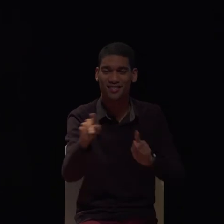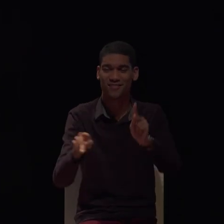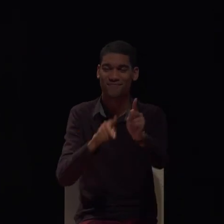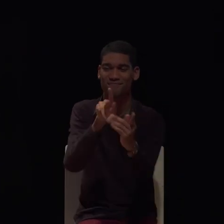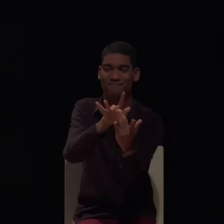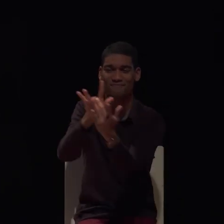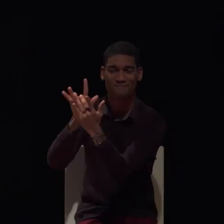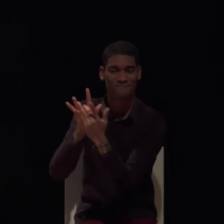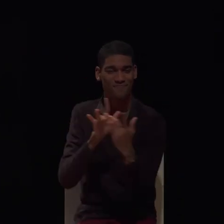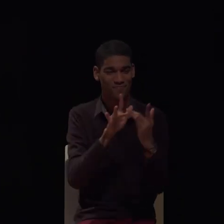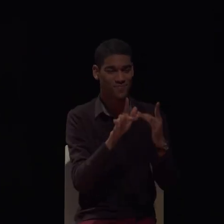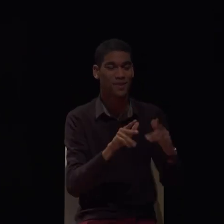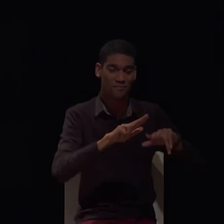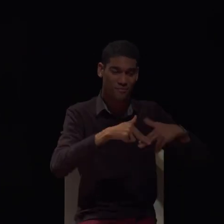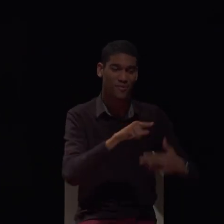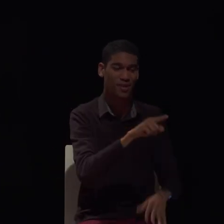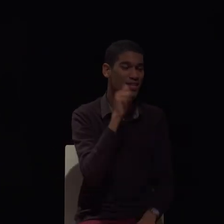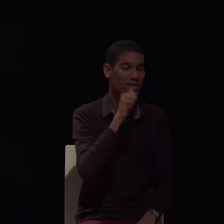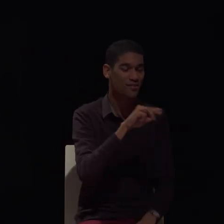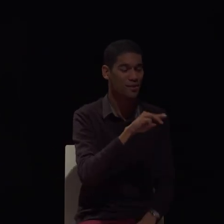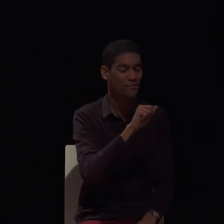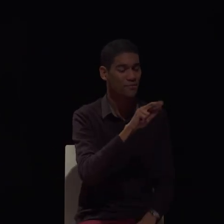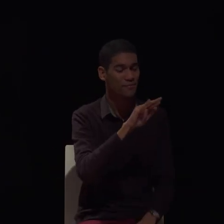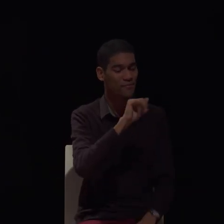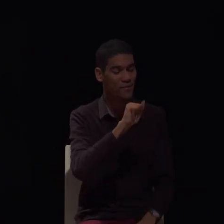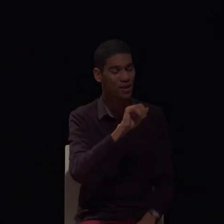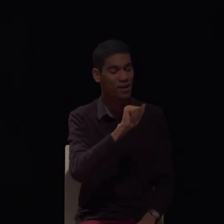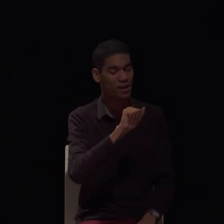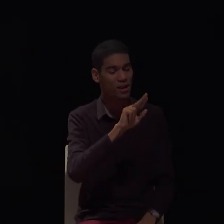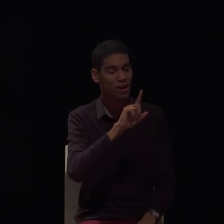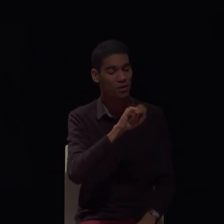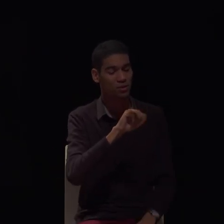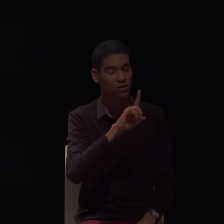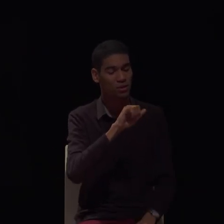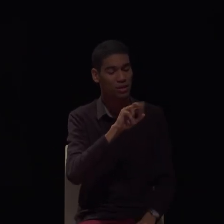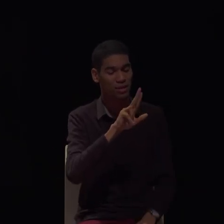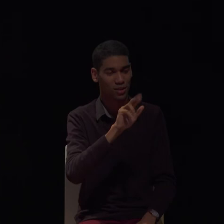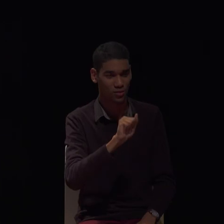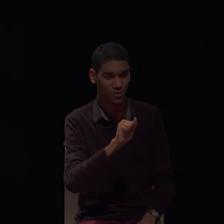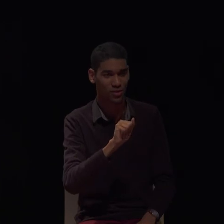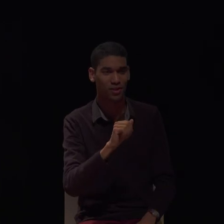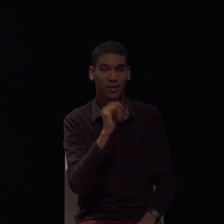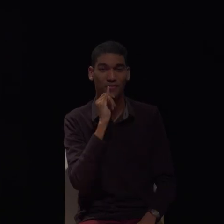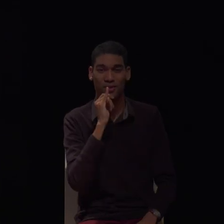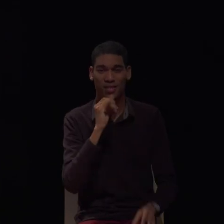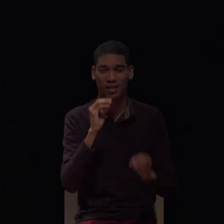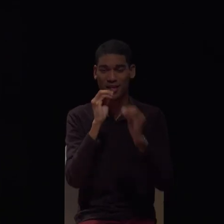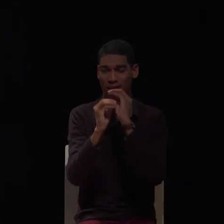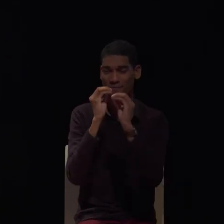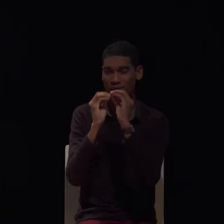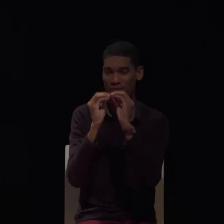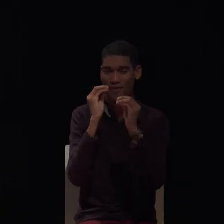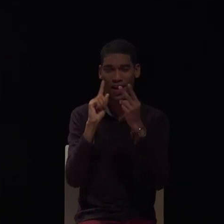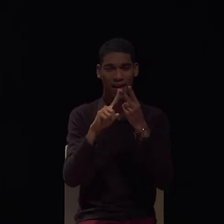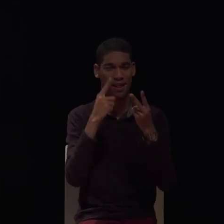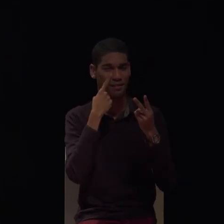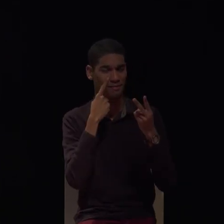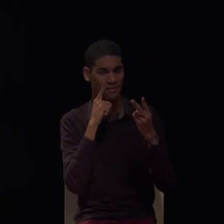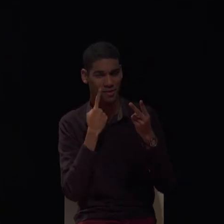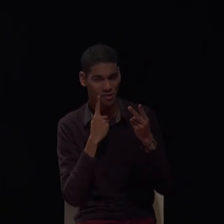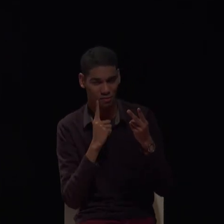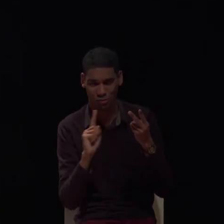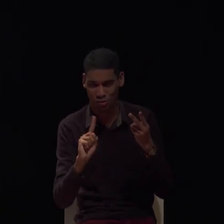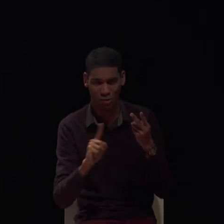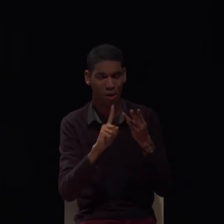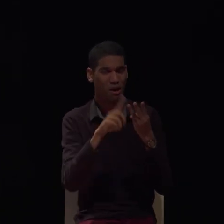de maria auxiliadora né quem não vê novela é quem não dorme quem não chora quando o